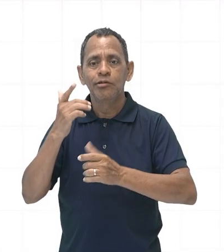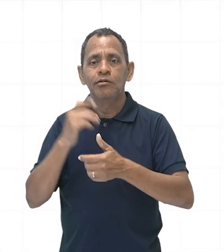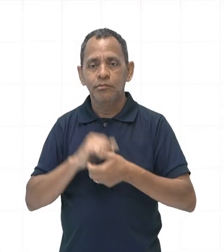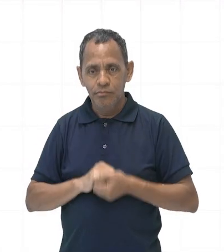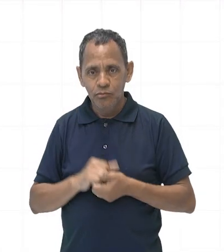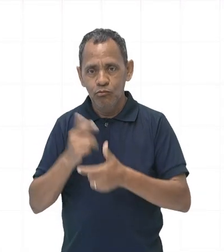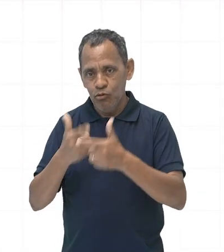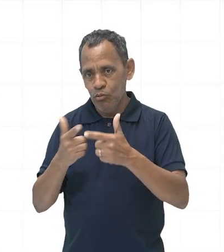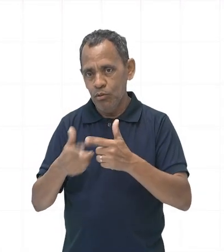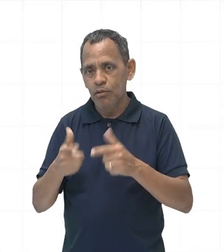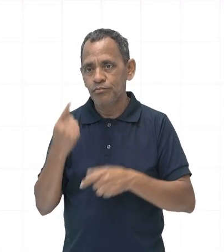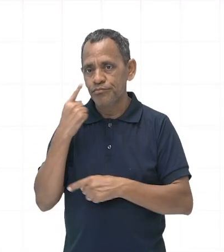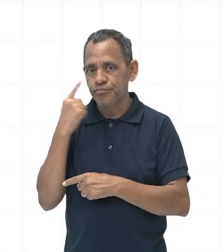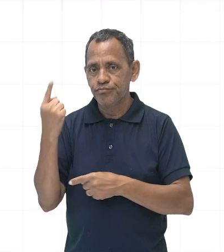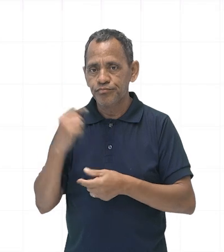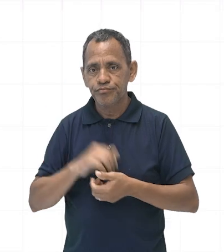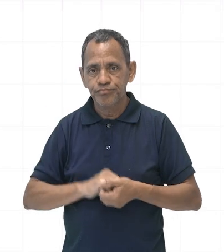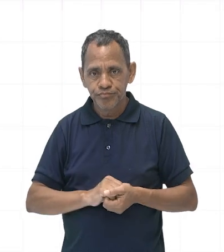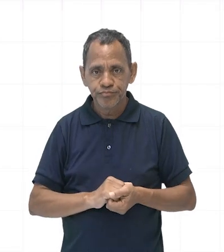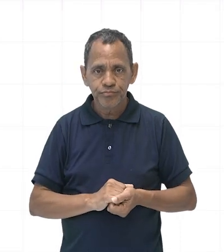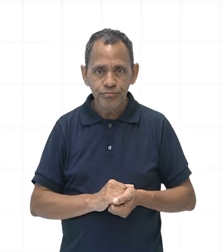a resolução.